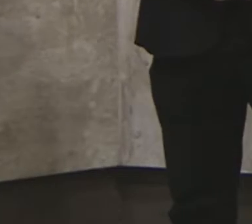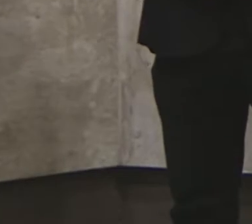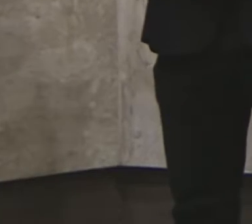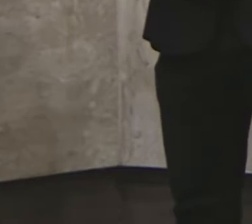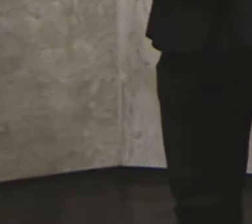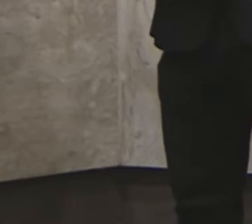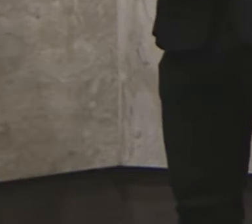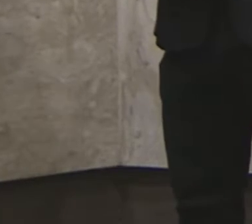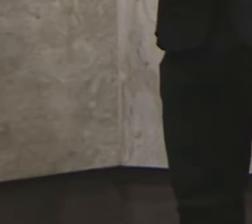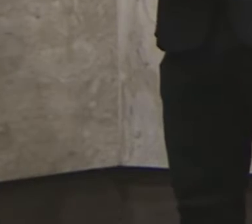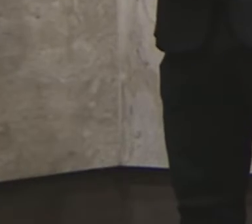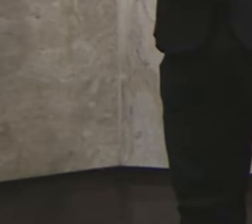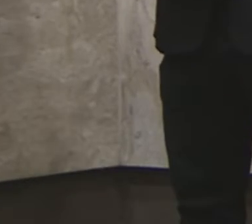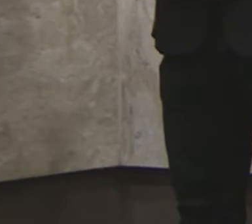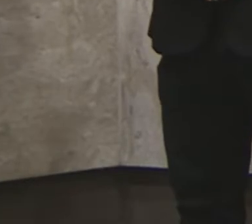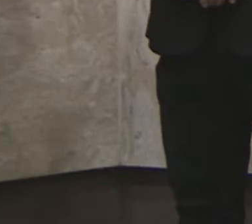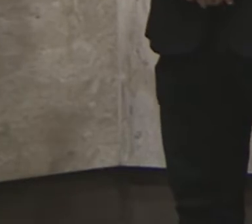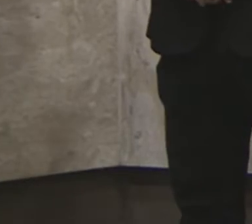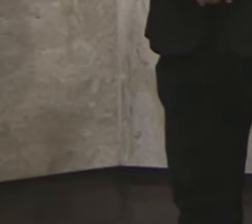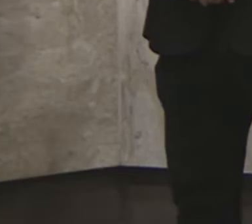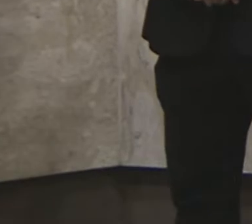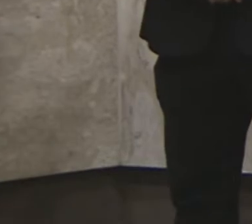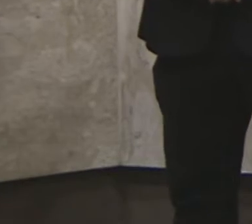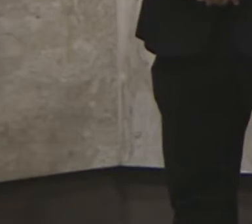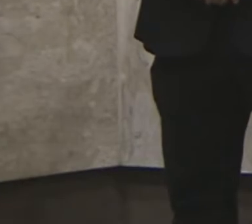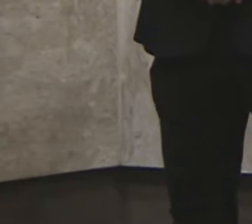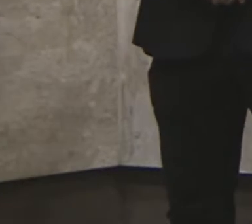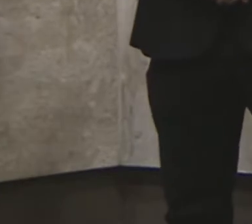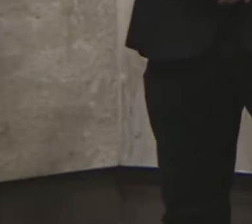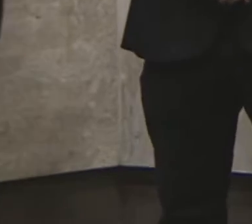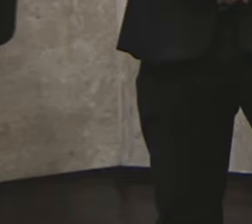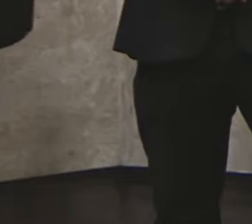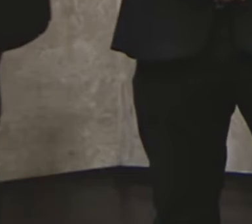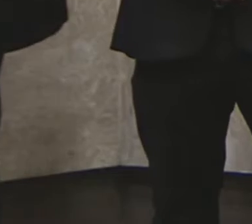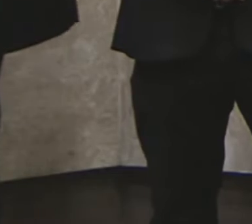Carlos Eduardo Costa Gomes.